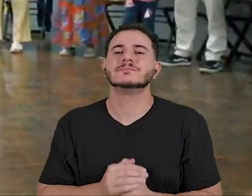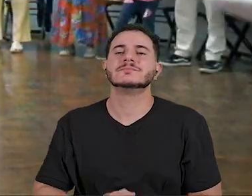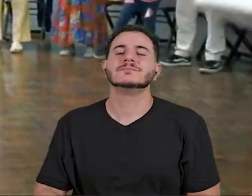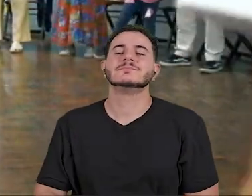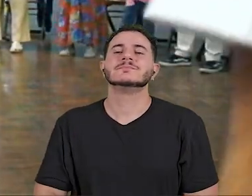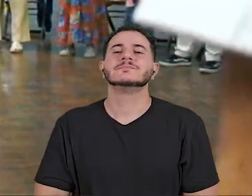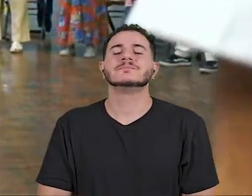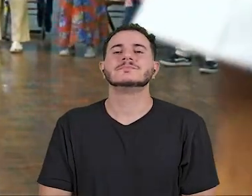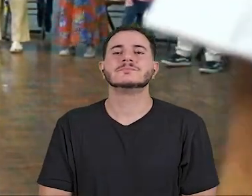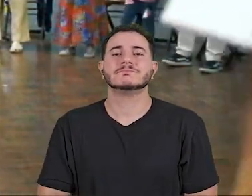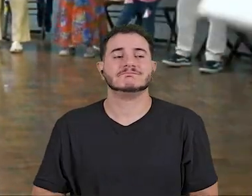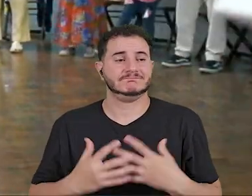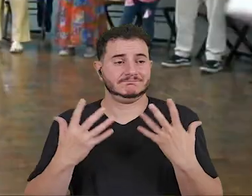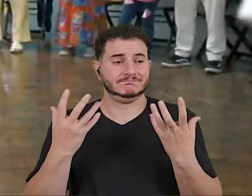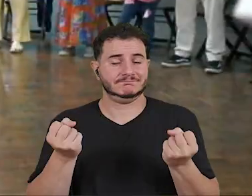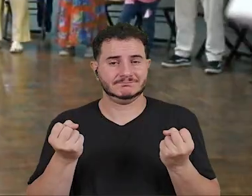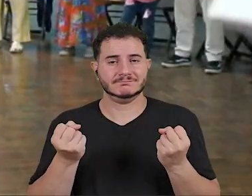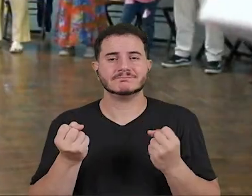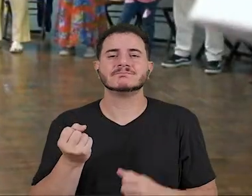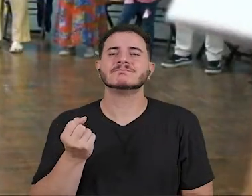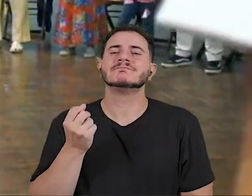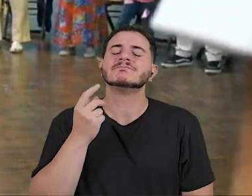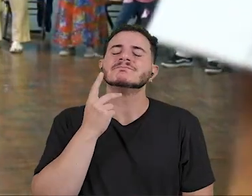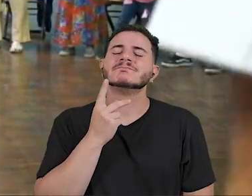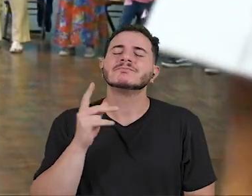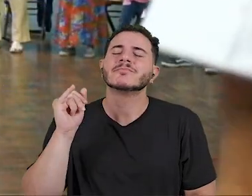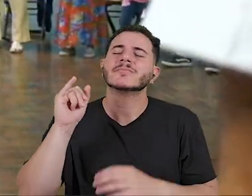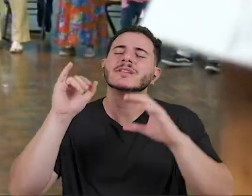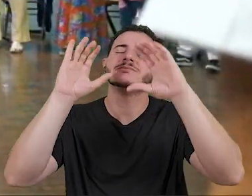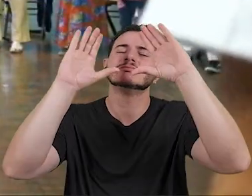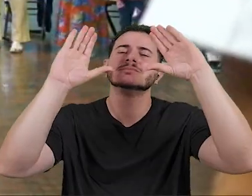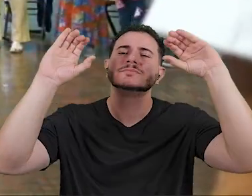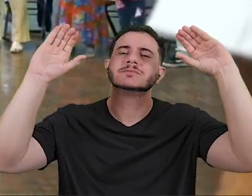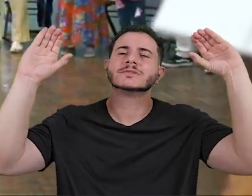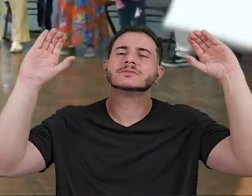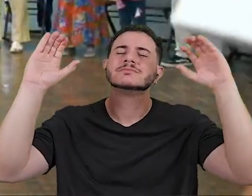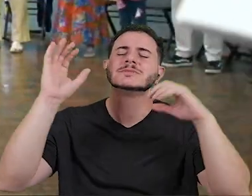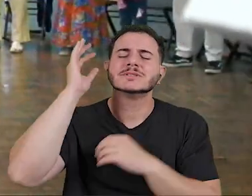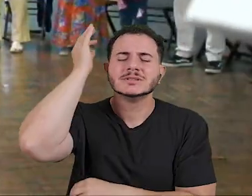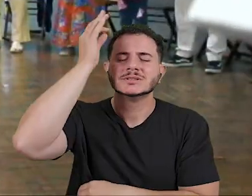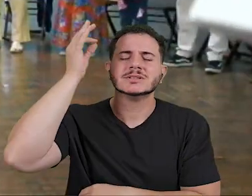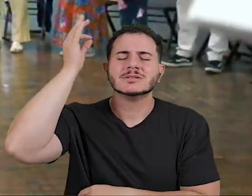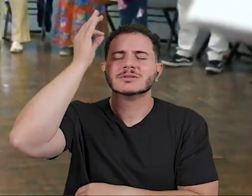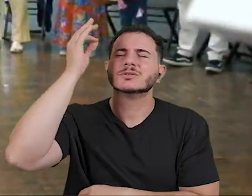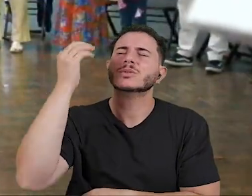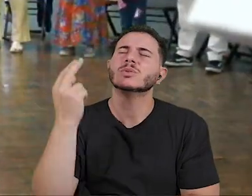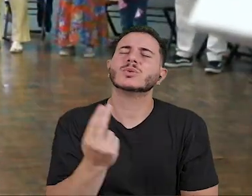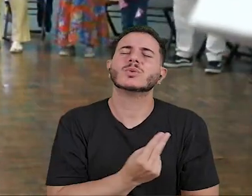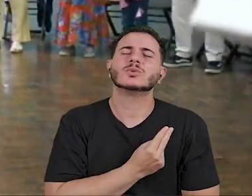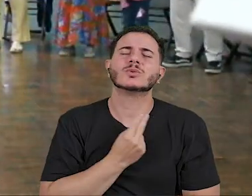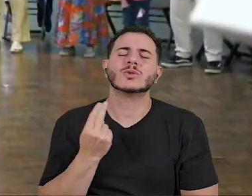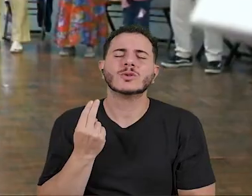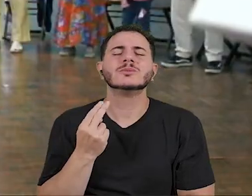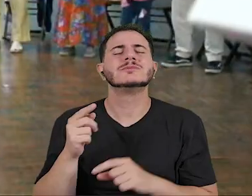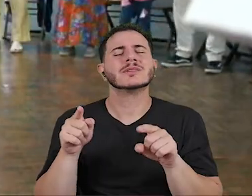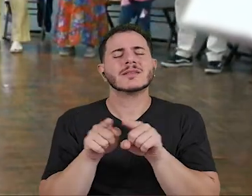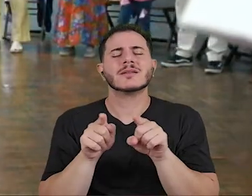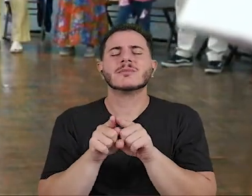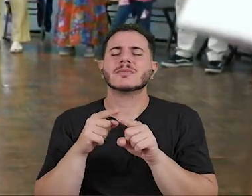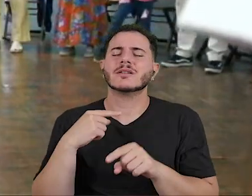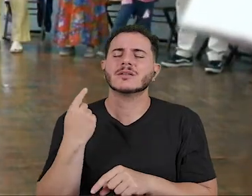no céu, santificado seja o vosso nome. Venha a nós. Peraí, foi que vocês são evangélicos,